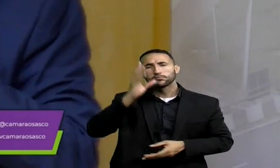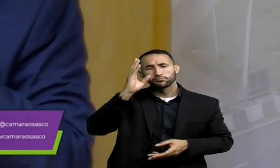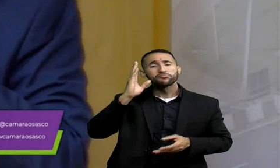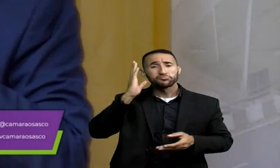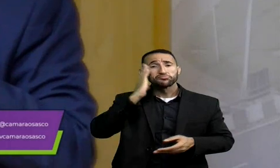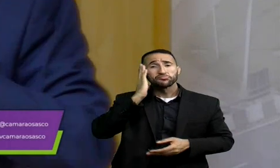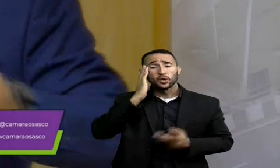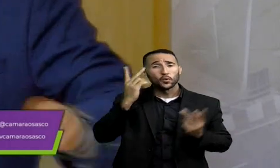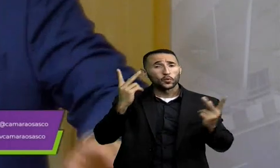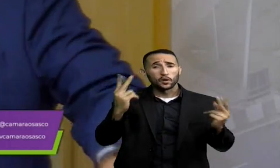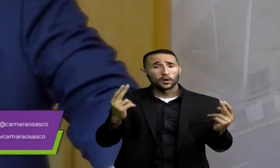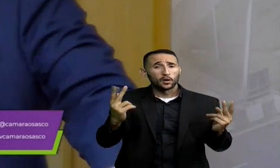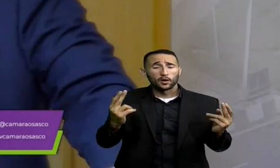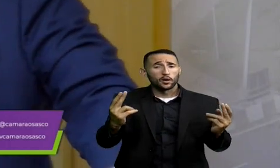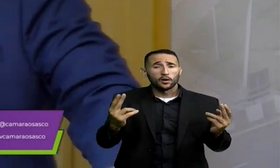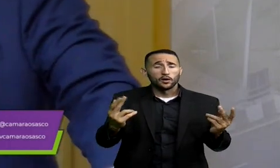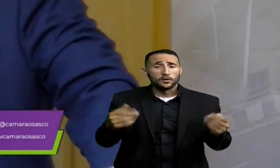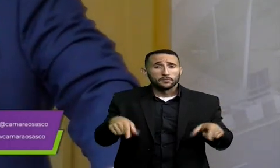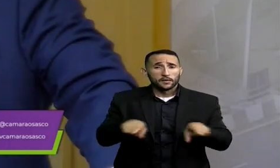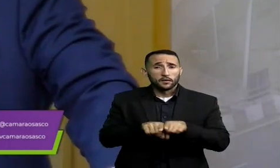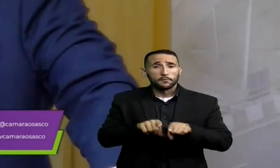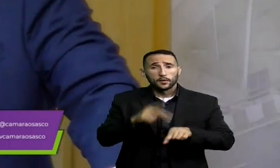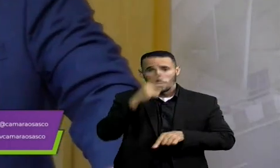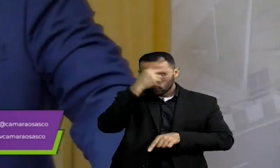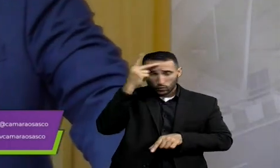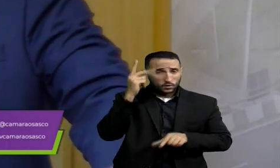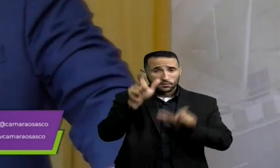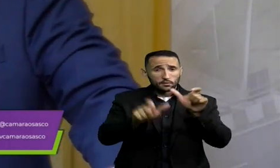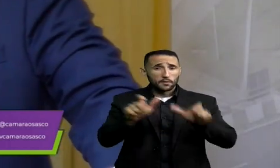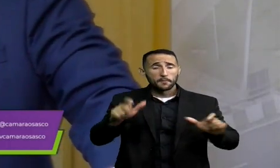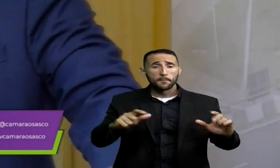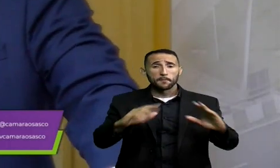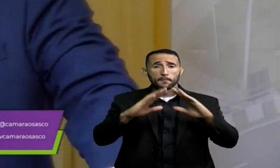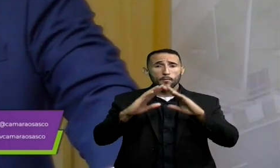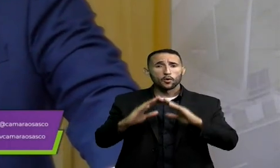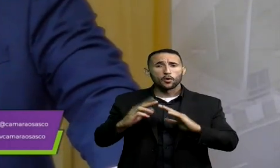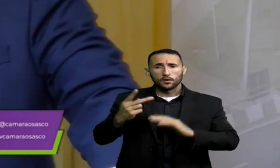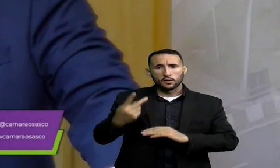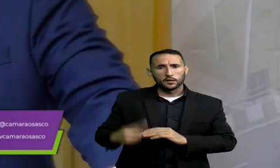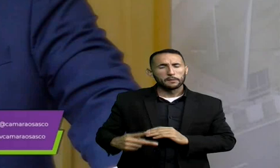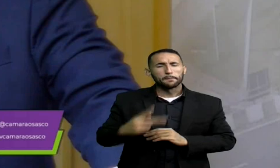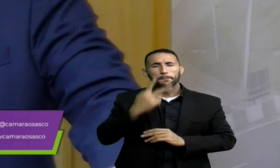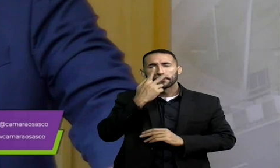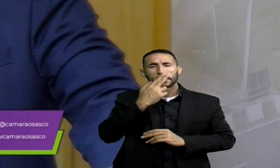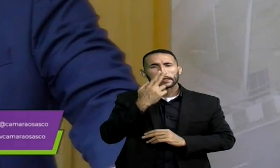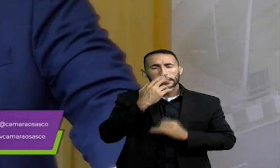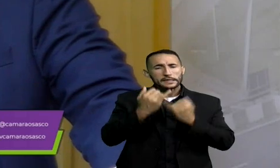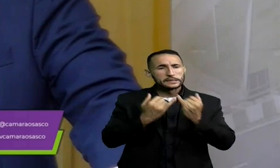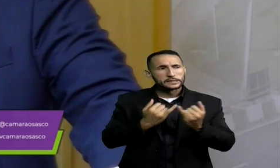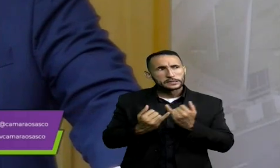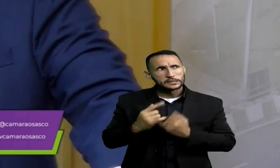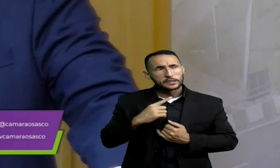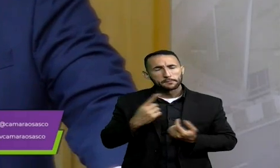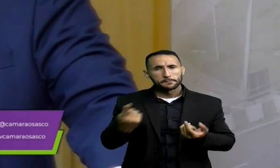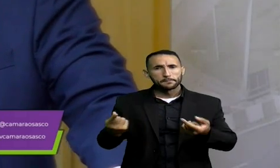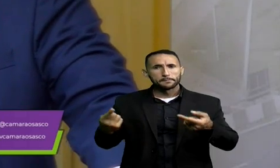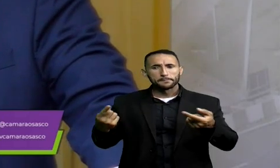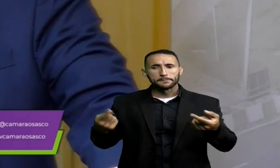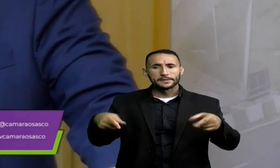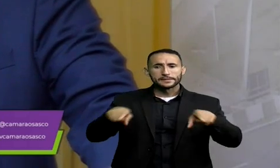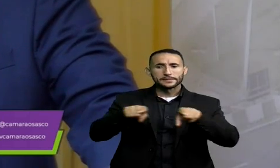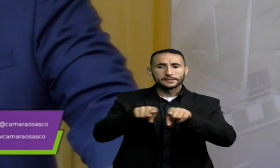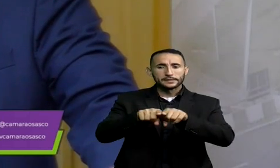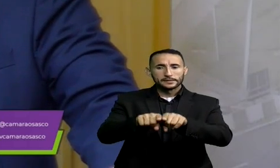cidade que tem eu acho que tem uma parceria entre a inel